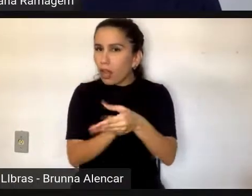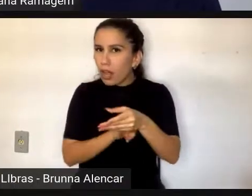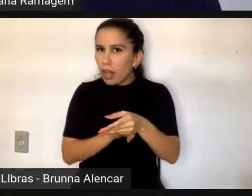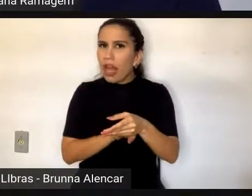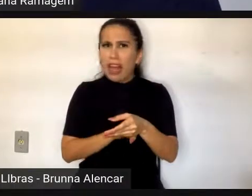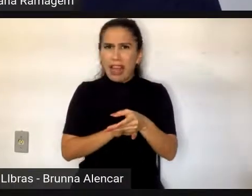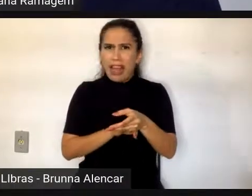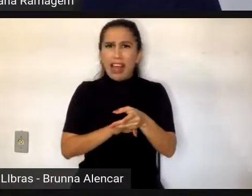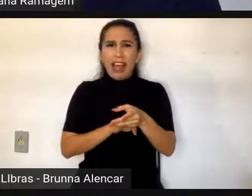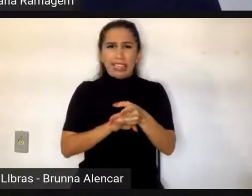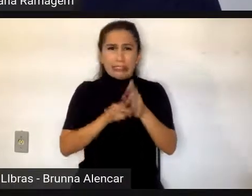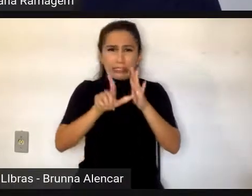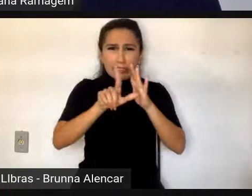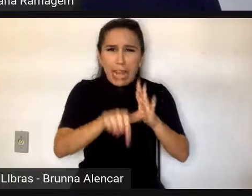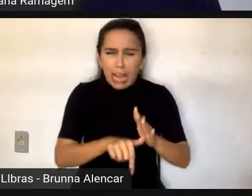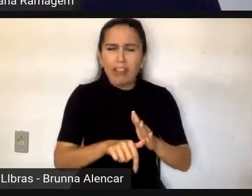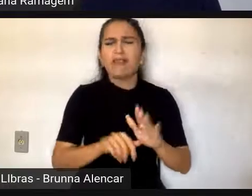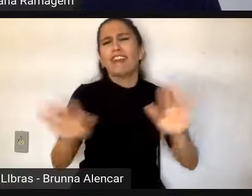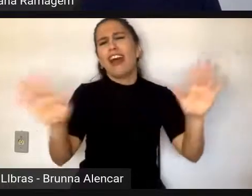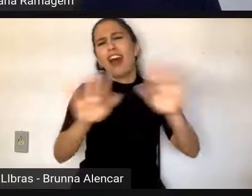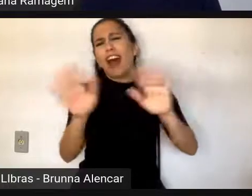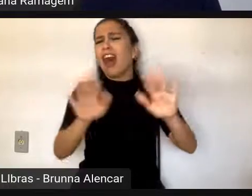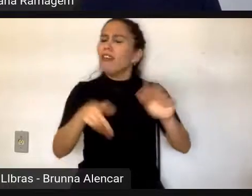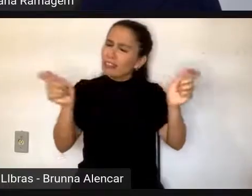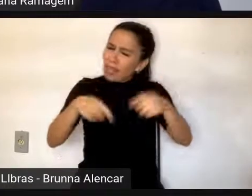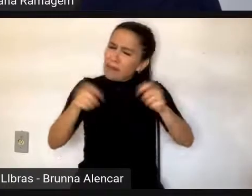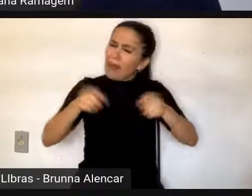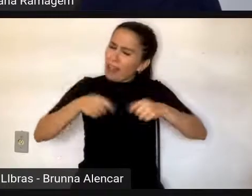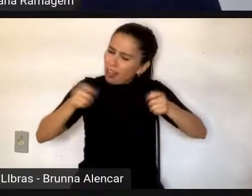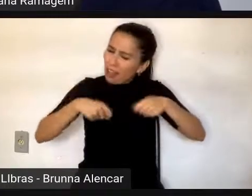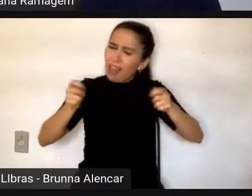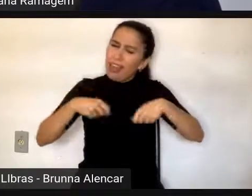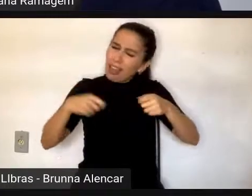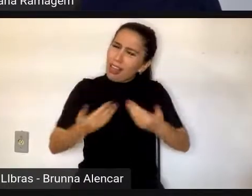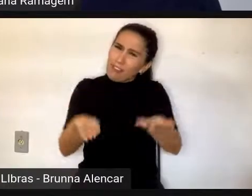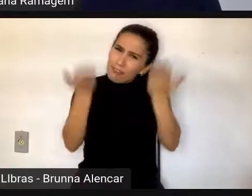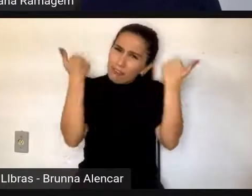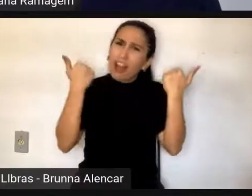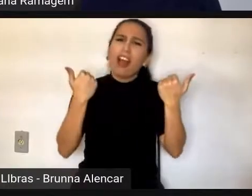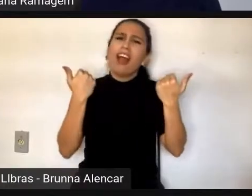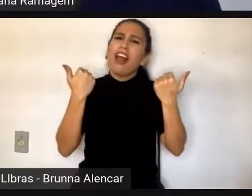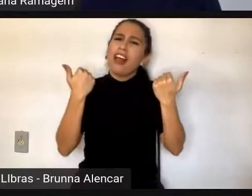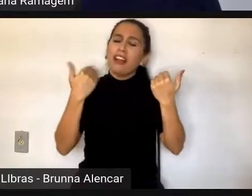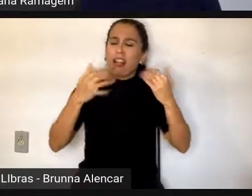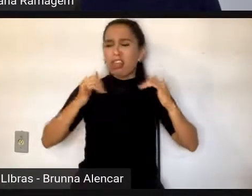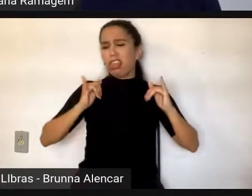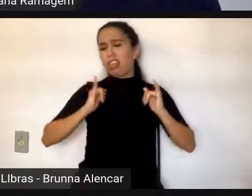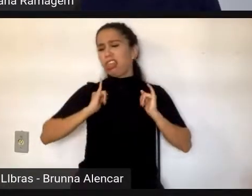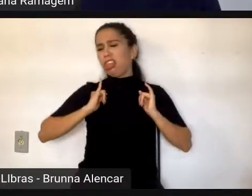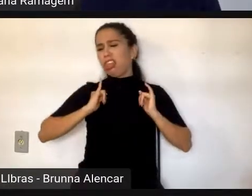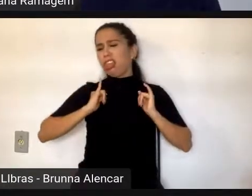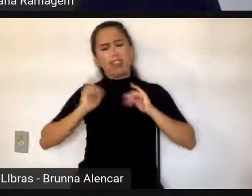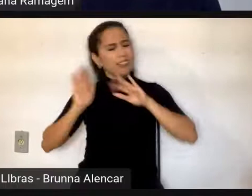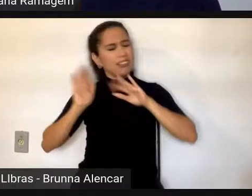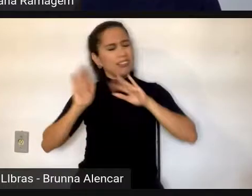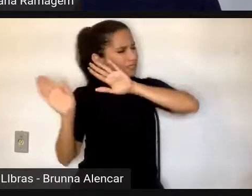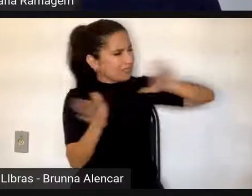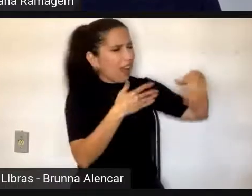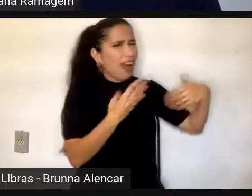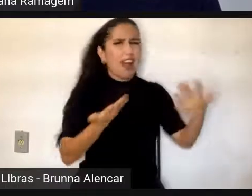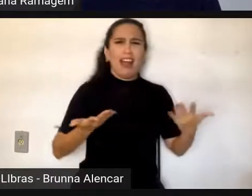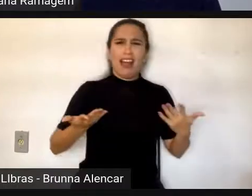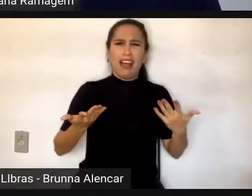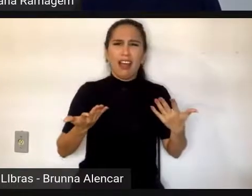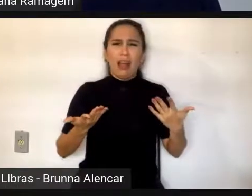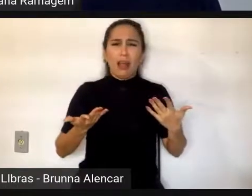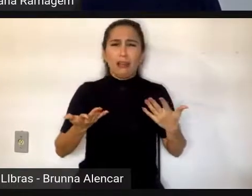começar, mas está na hora de você levantar da cadeira, levantar do sofá e, dentro do seu dia,